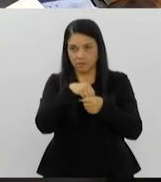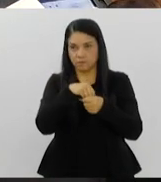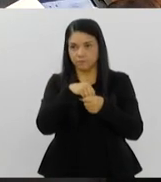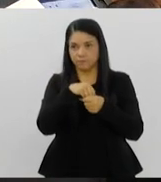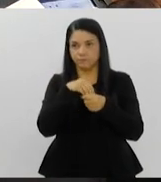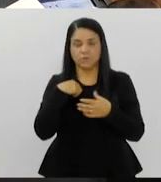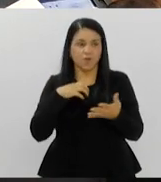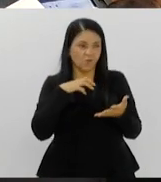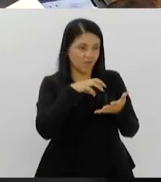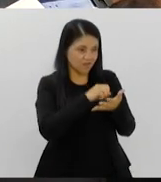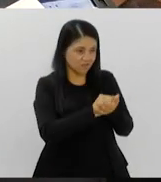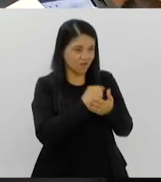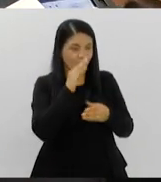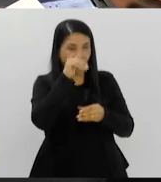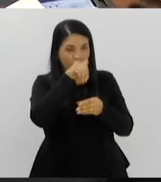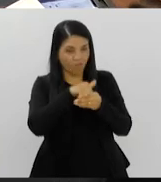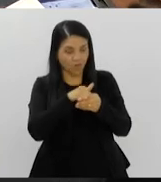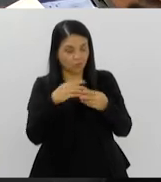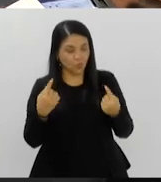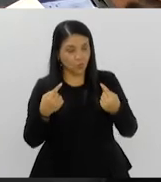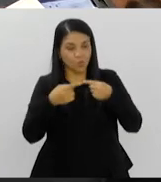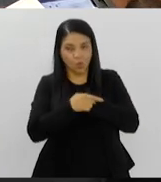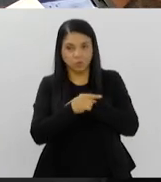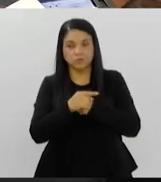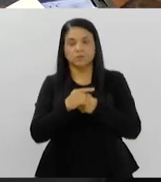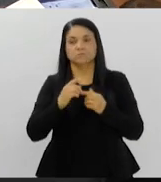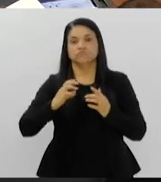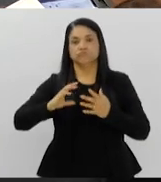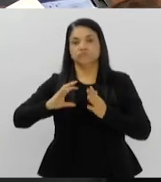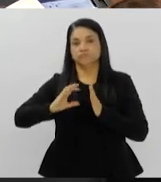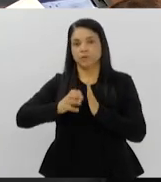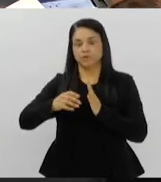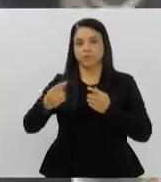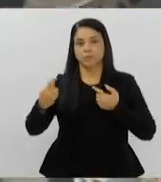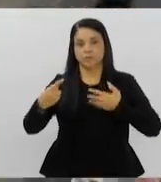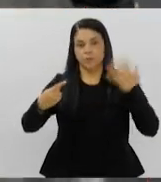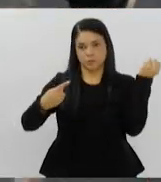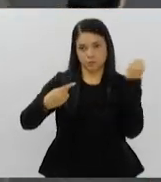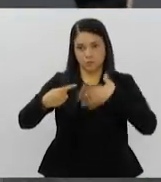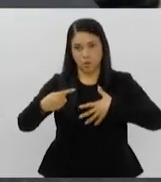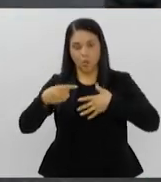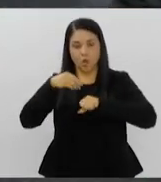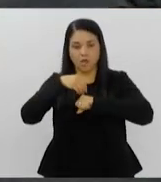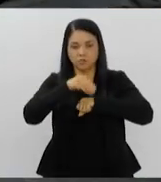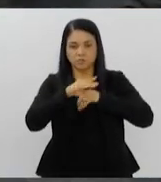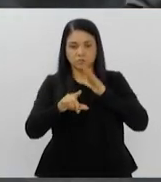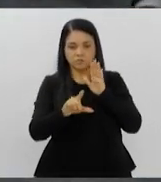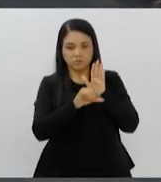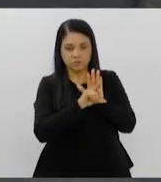o voto contrário da bancada do PSOL, também a indicação legislativa...